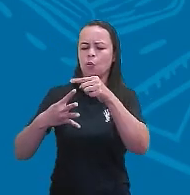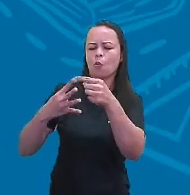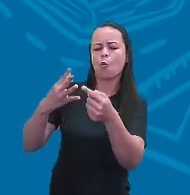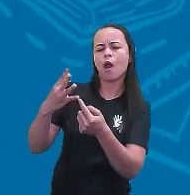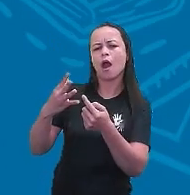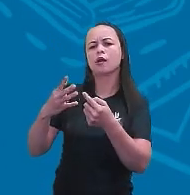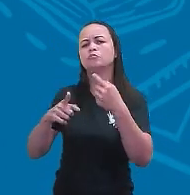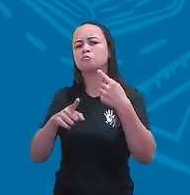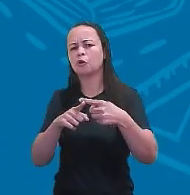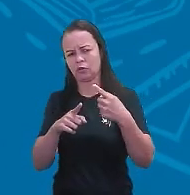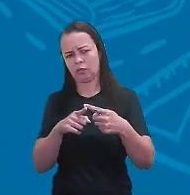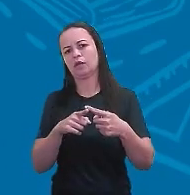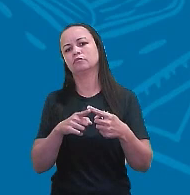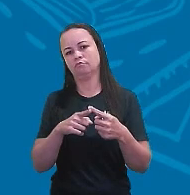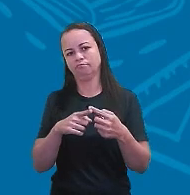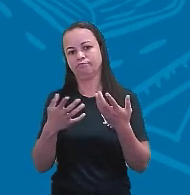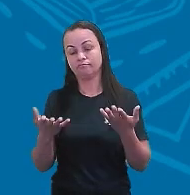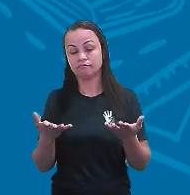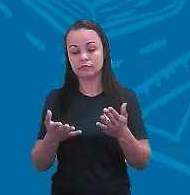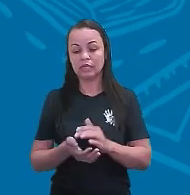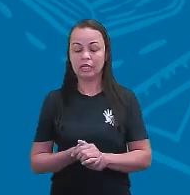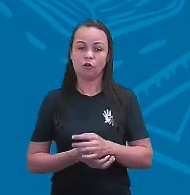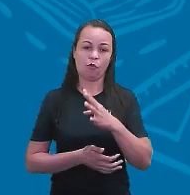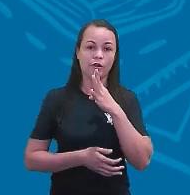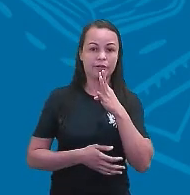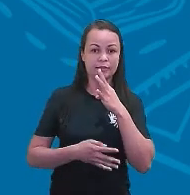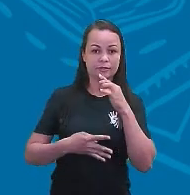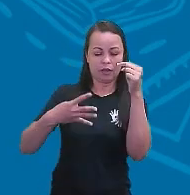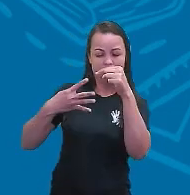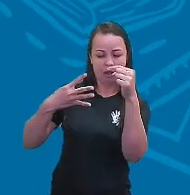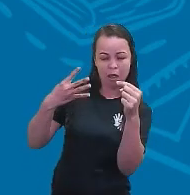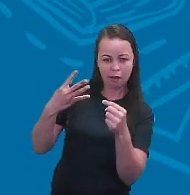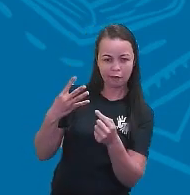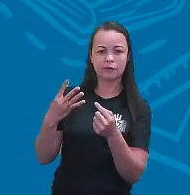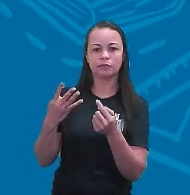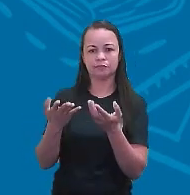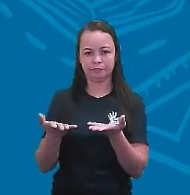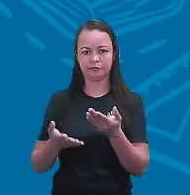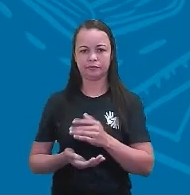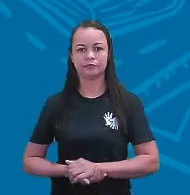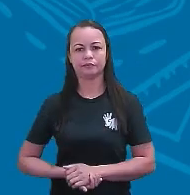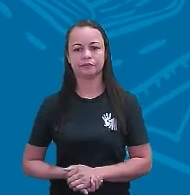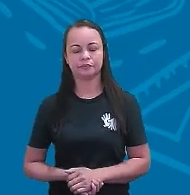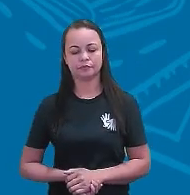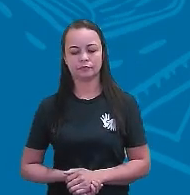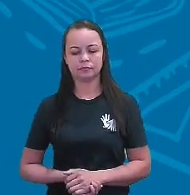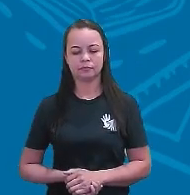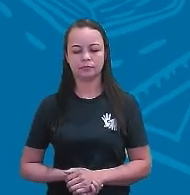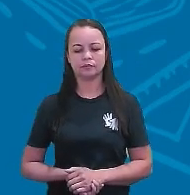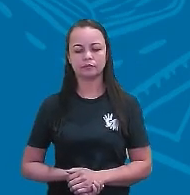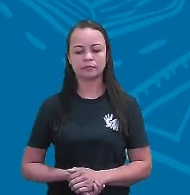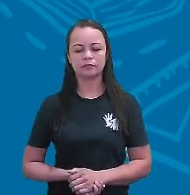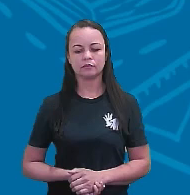tem mais de um porquê e nós vamos conhecer cada um deles.